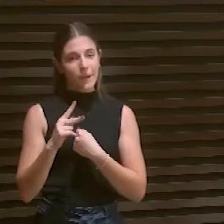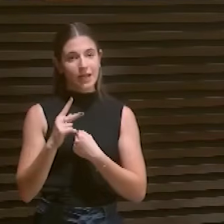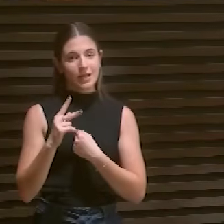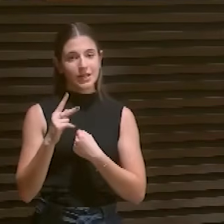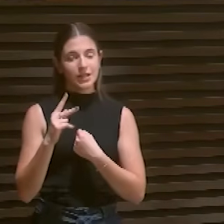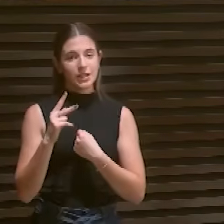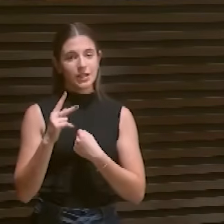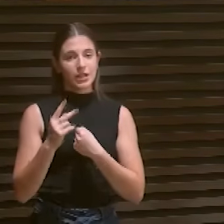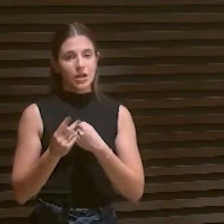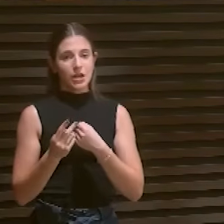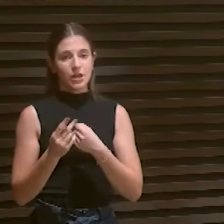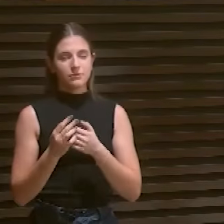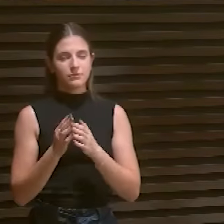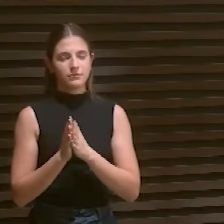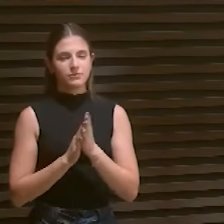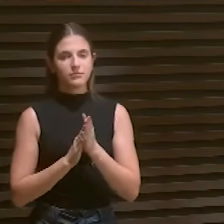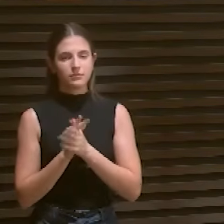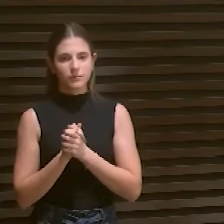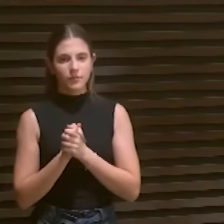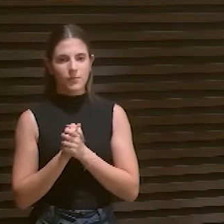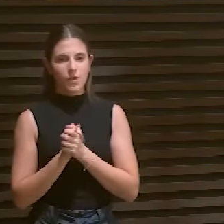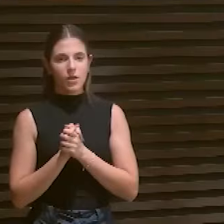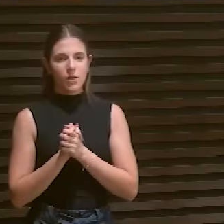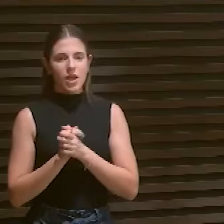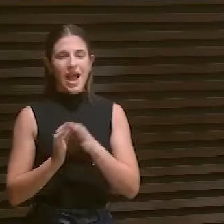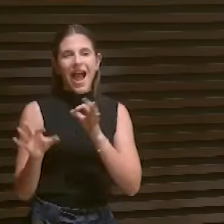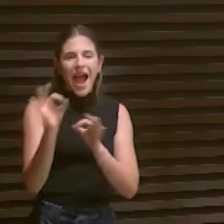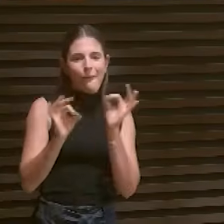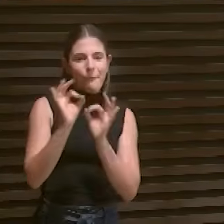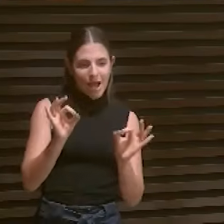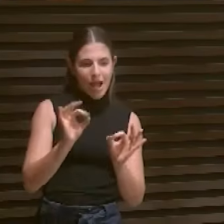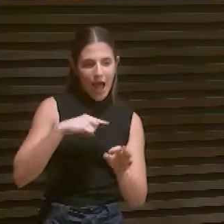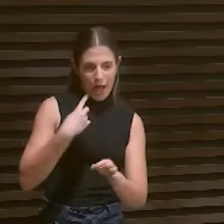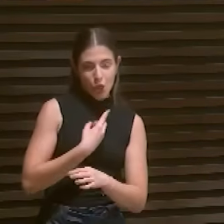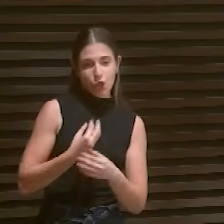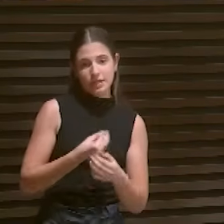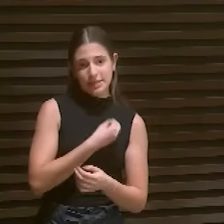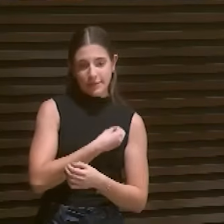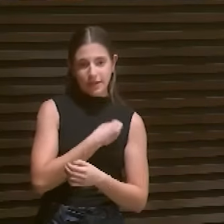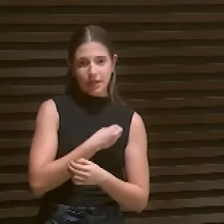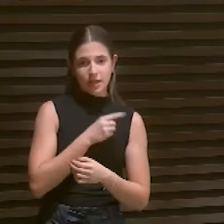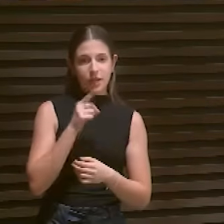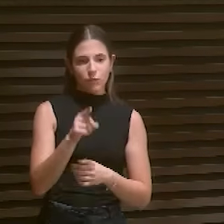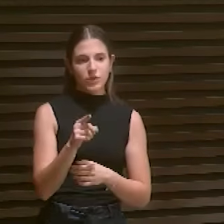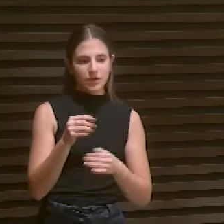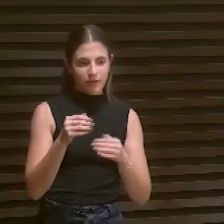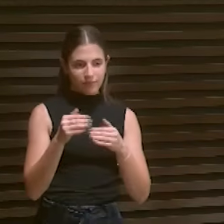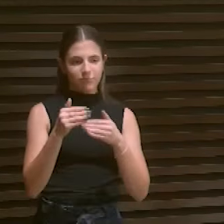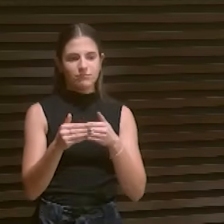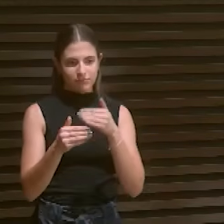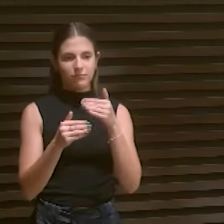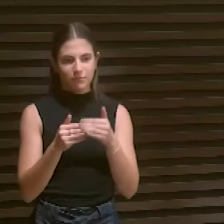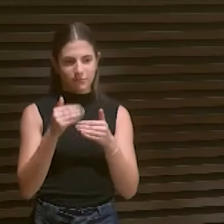as coisas dentro da nossa vida, dentro de caixinhas. E você vai segmentando a sua vida. Então eu vou